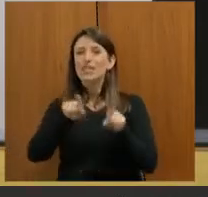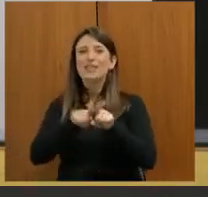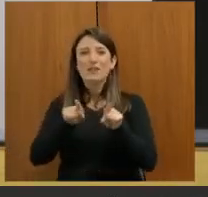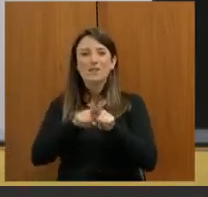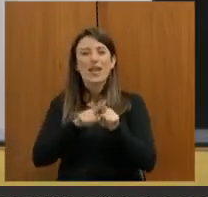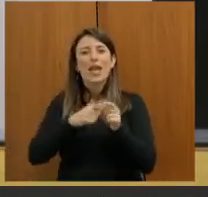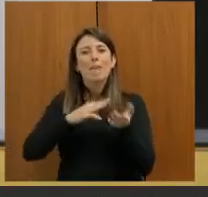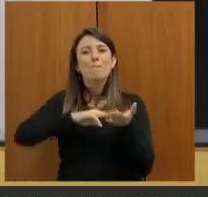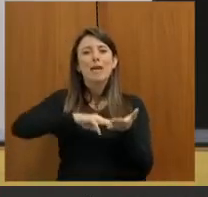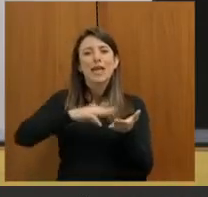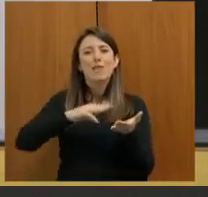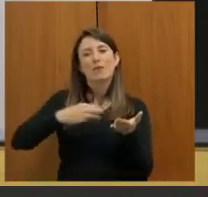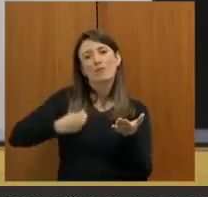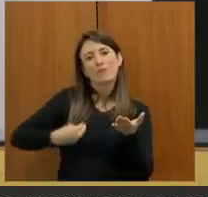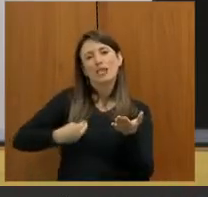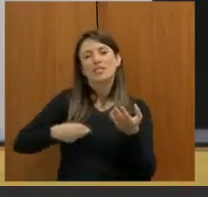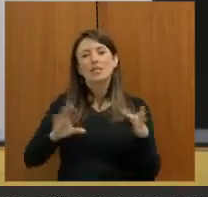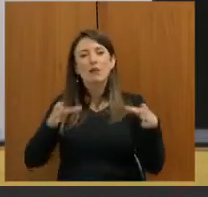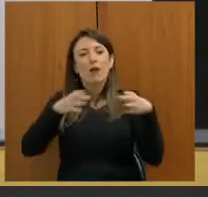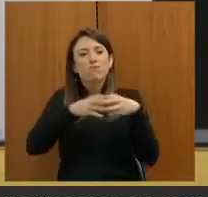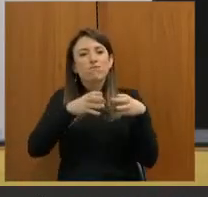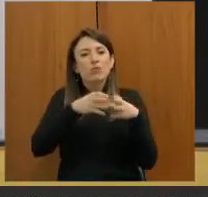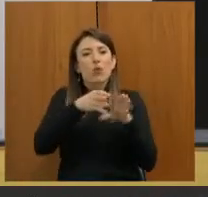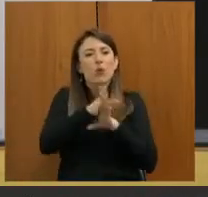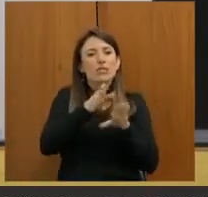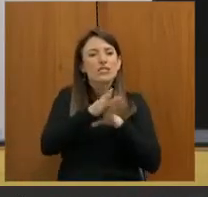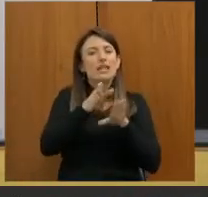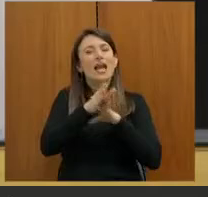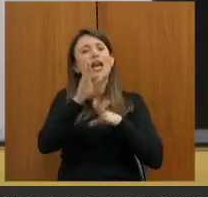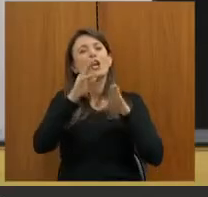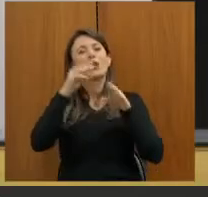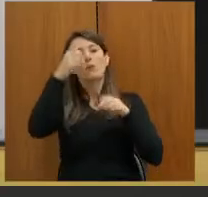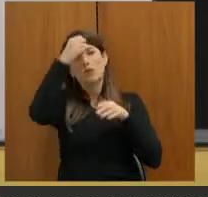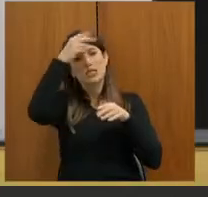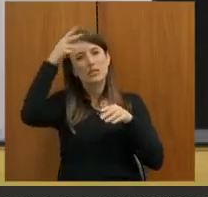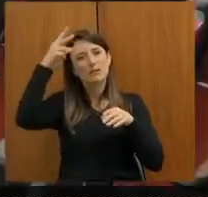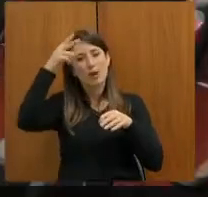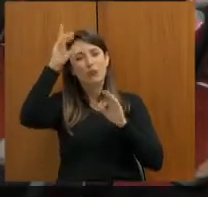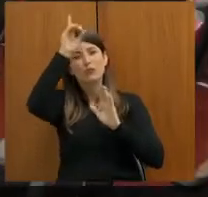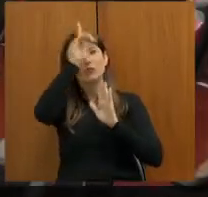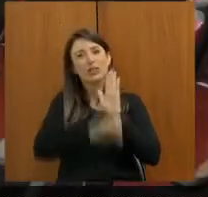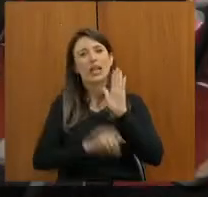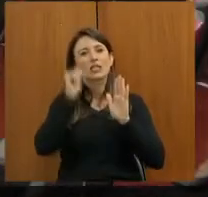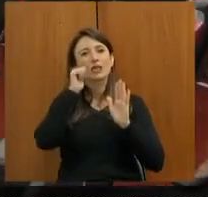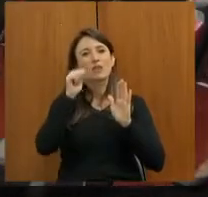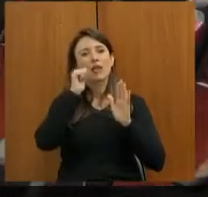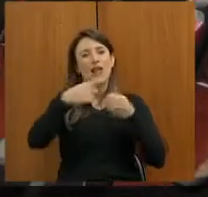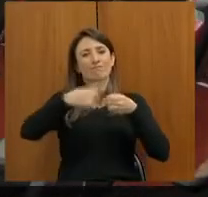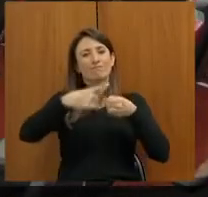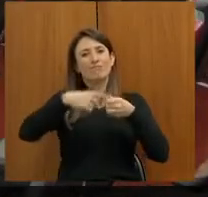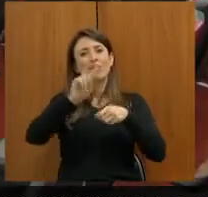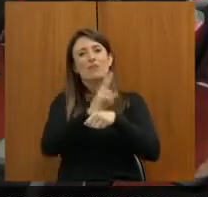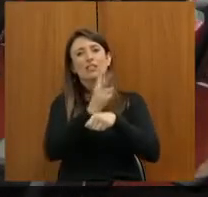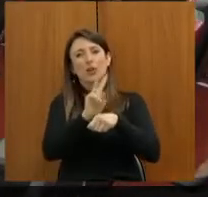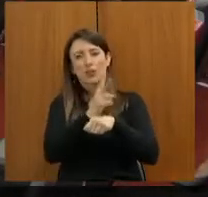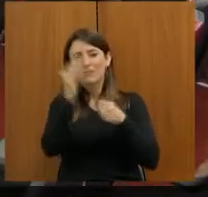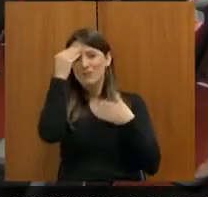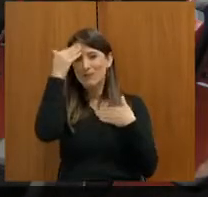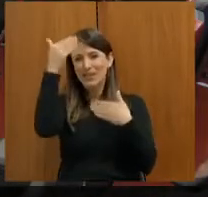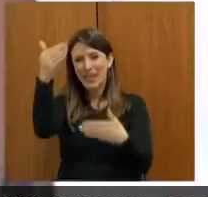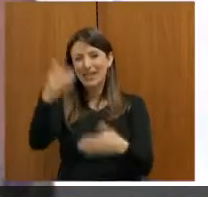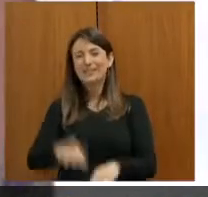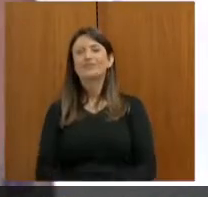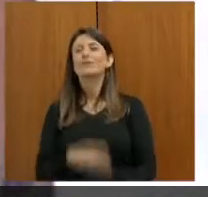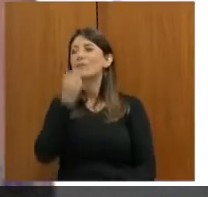integrante do Conselho Municipal dos Direitos da Mulher em Viçosa muito obrigada é boa tarde a todas